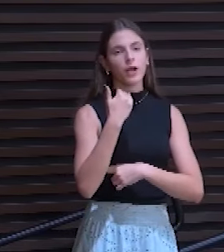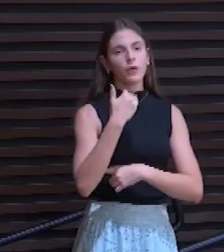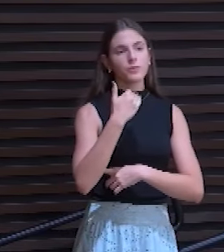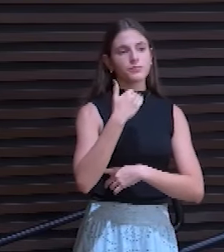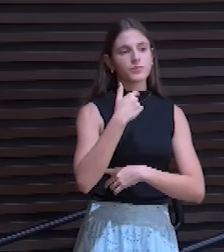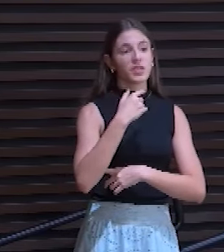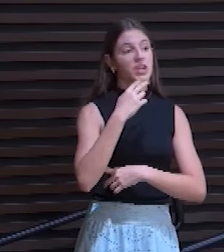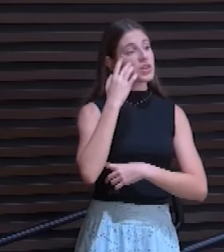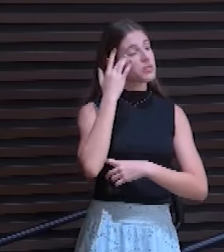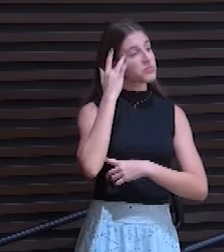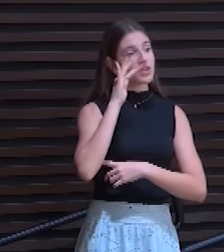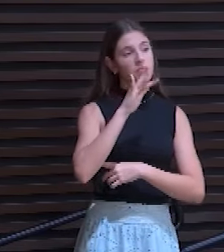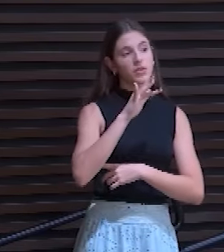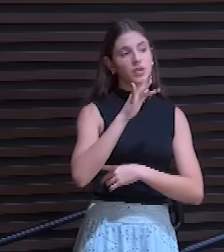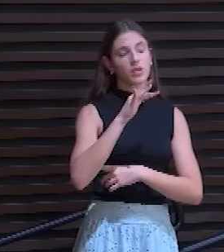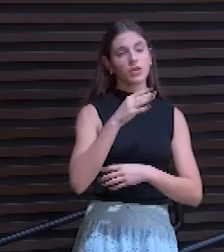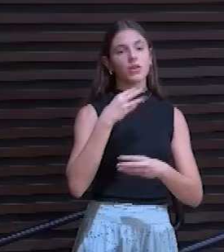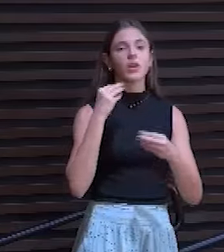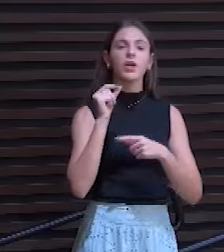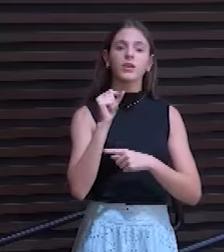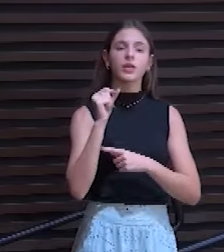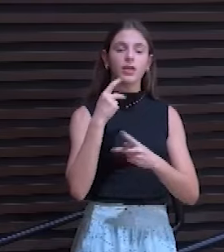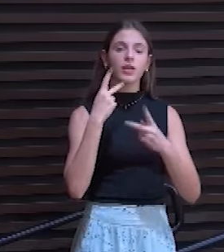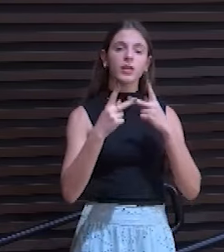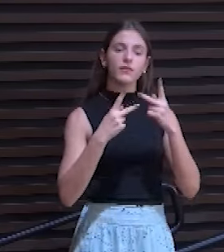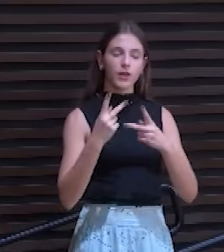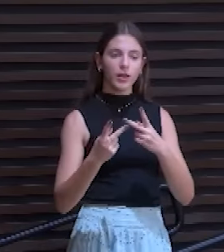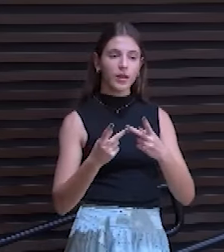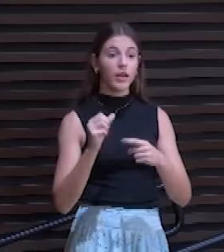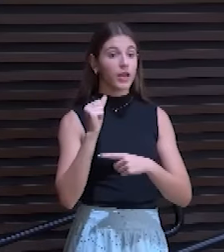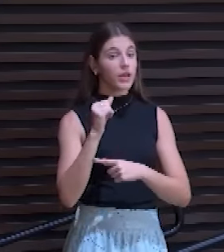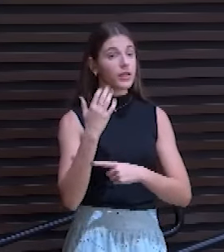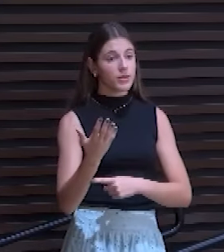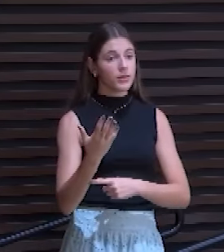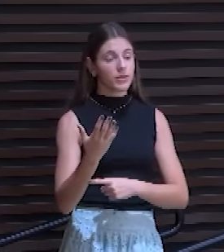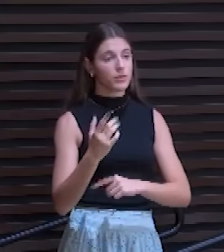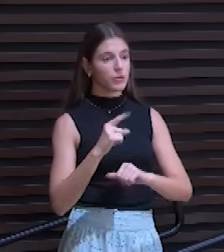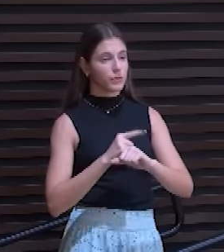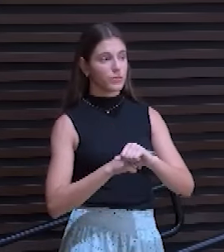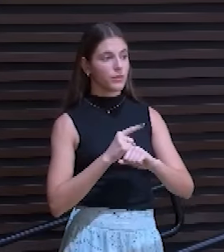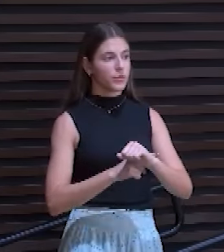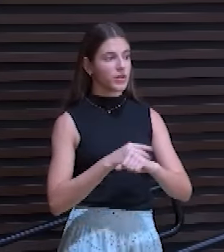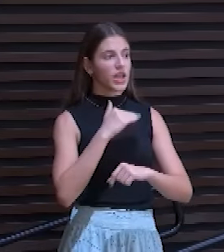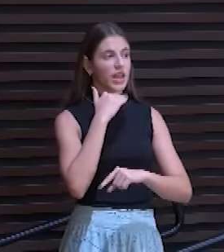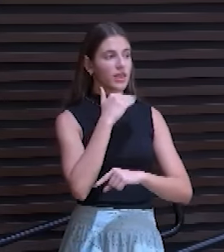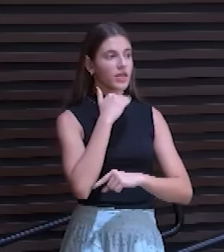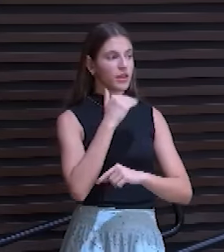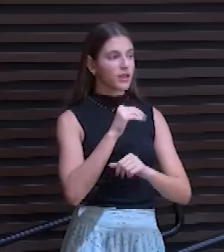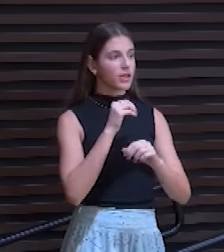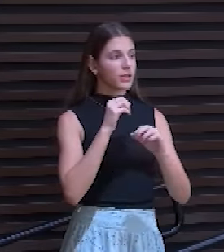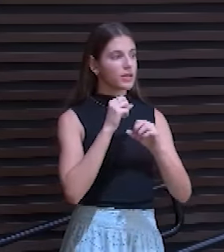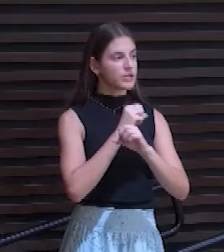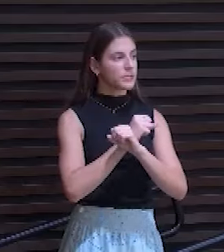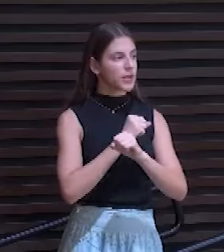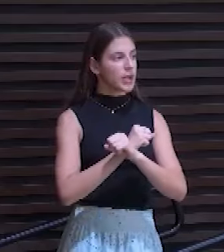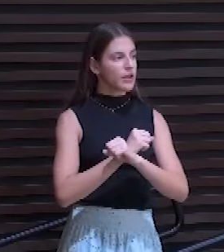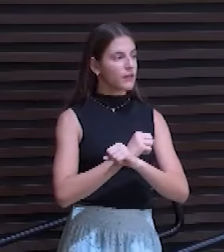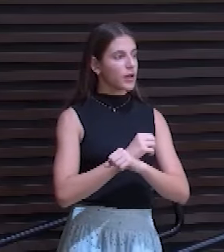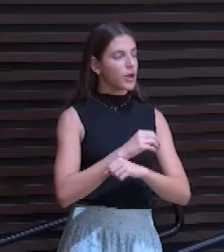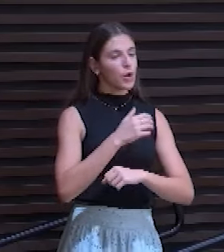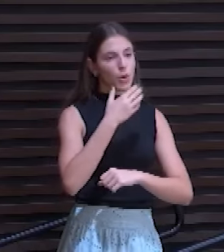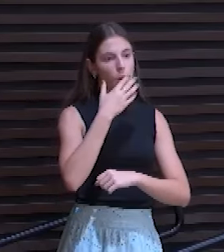suas próprias palavras. Foi então que naquele funeral, no momento em que ninguém esperava, o pai da criança pediu a